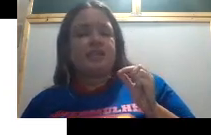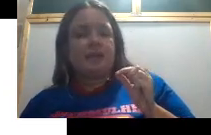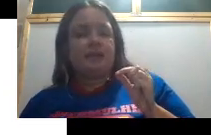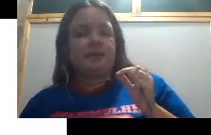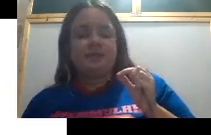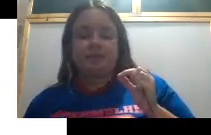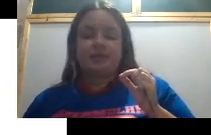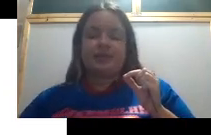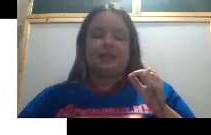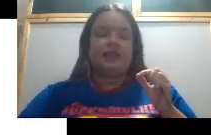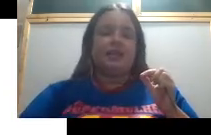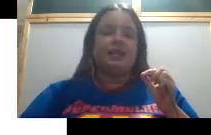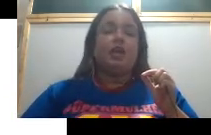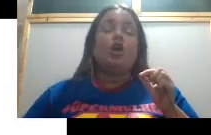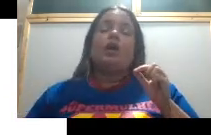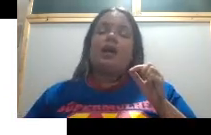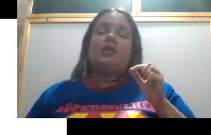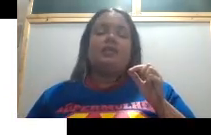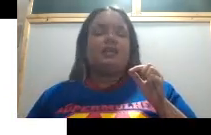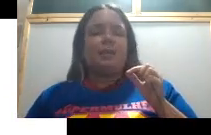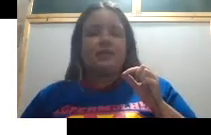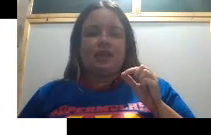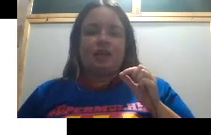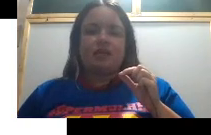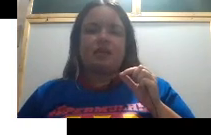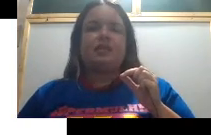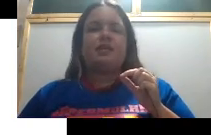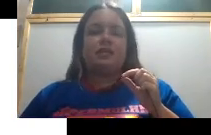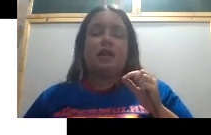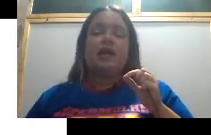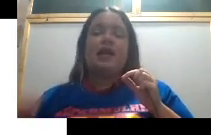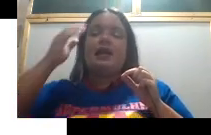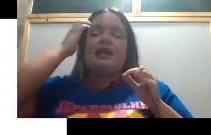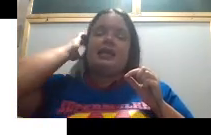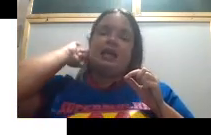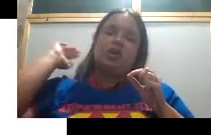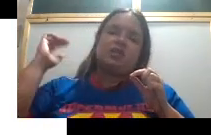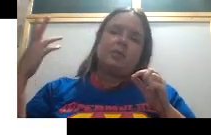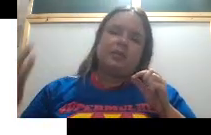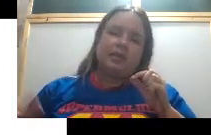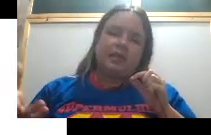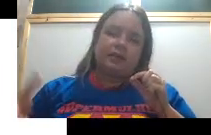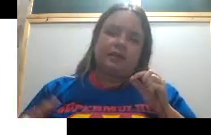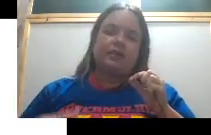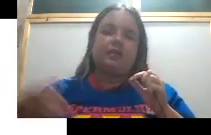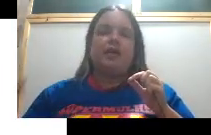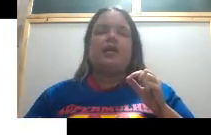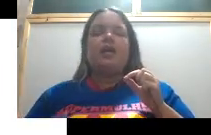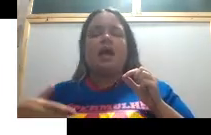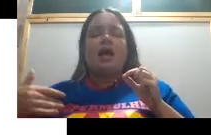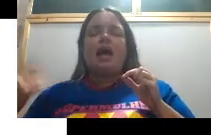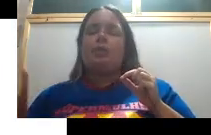se alguém se lembrar Bom Dia da Bandeira e a nossa bandeira